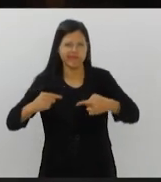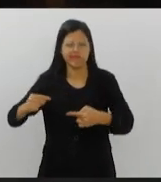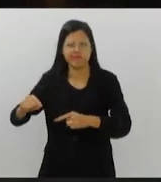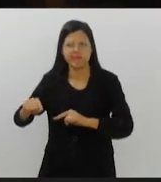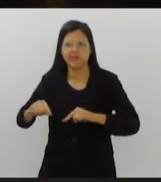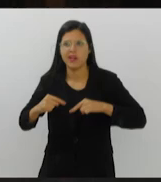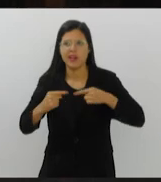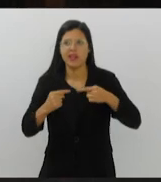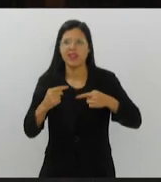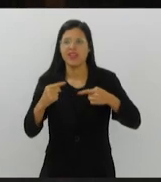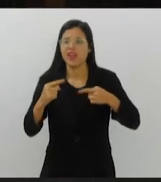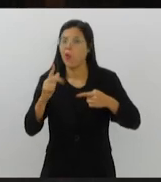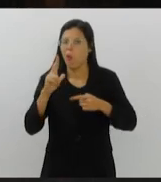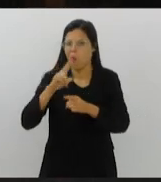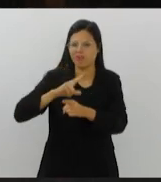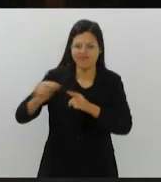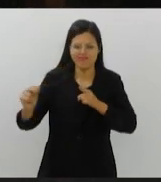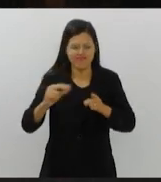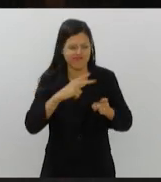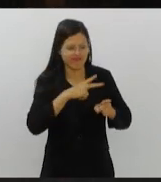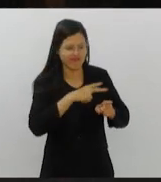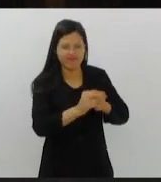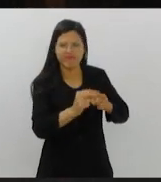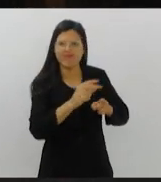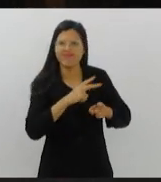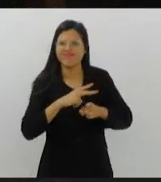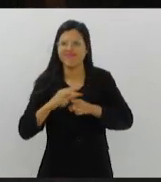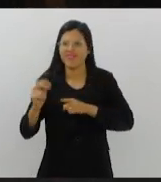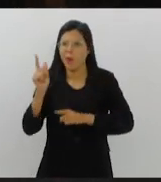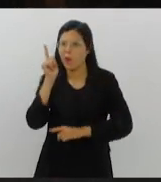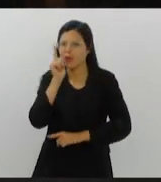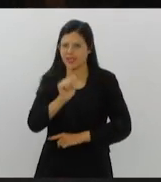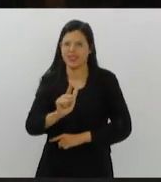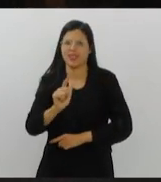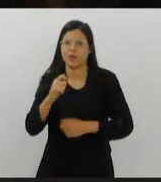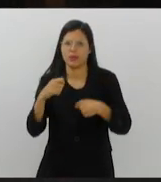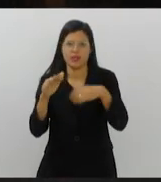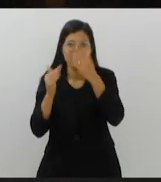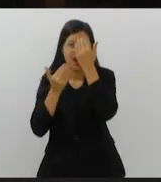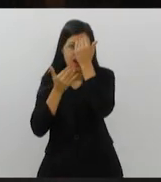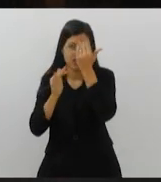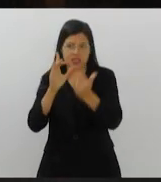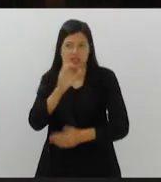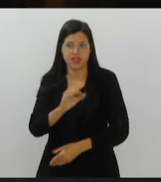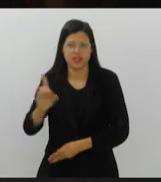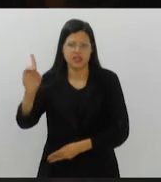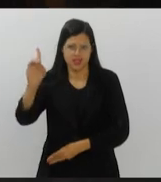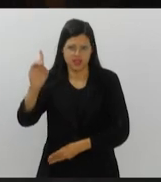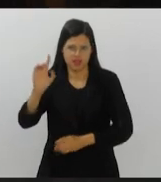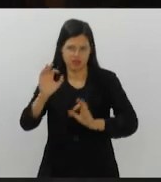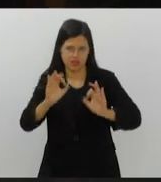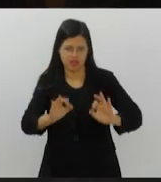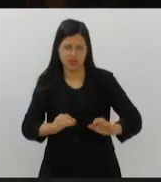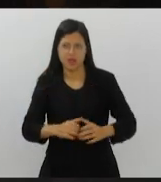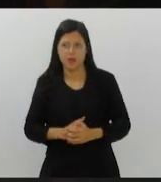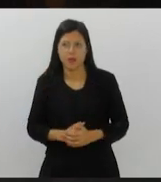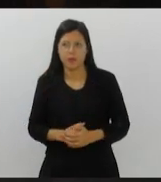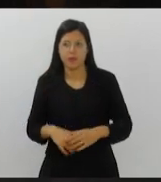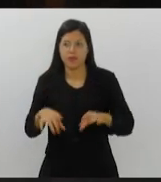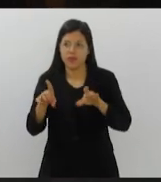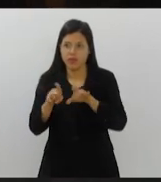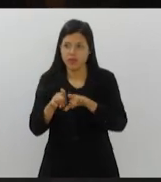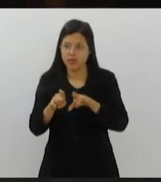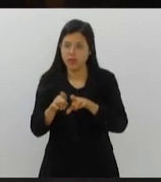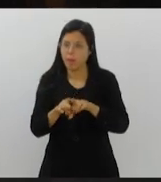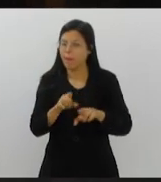eu tive uma vitória. Eu tenho muito que agradecer a Deus, certo? E também uma